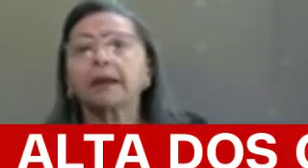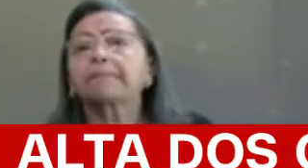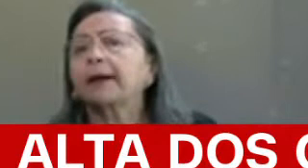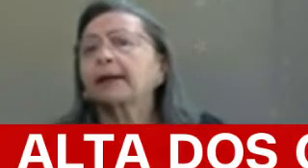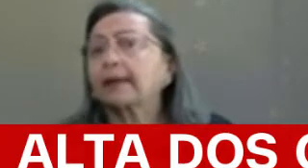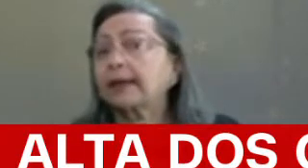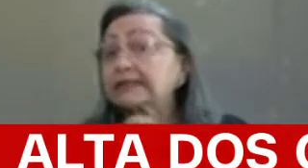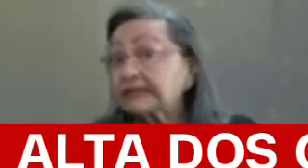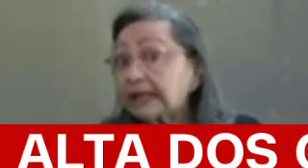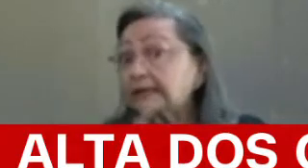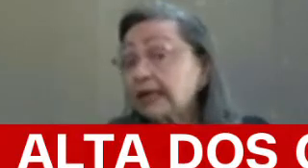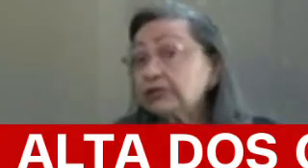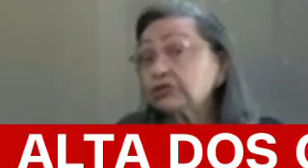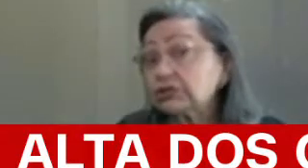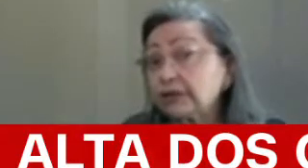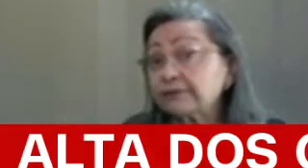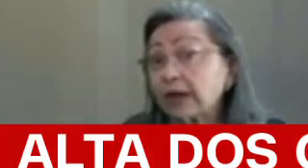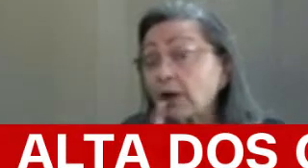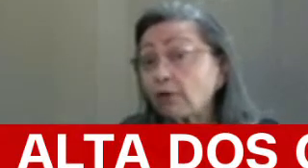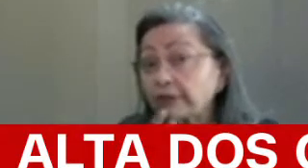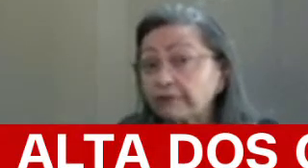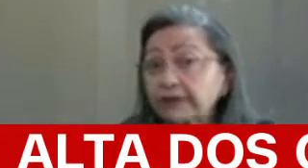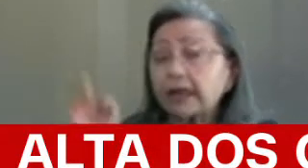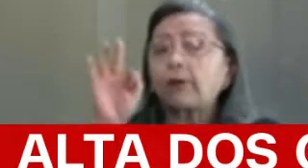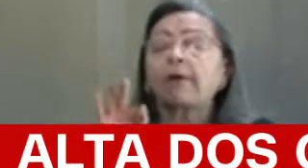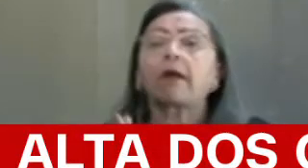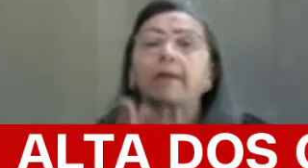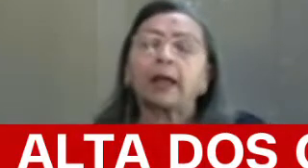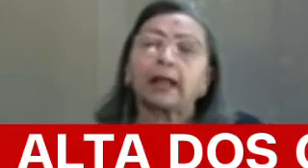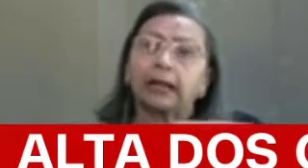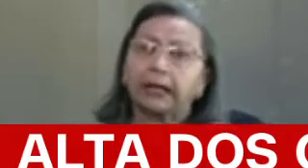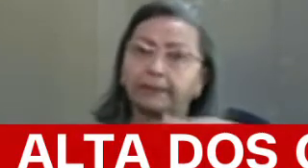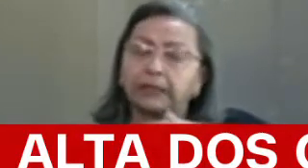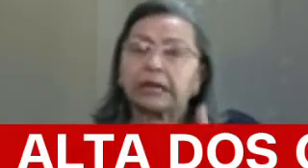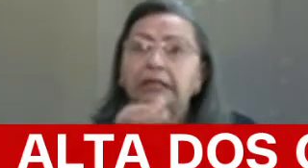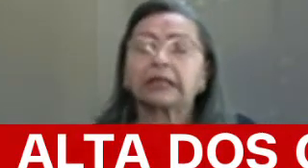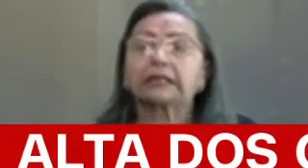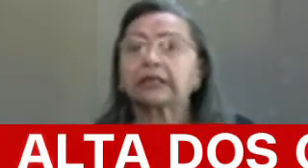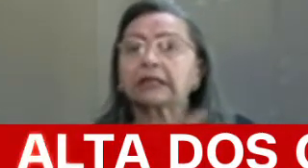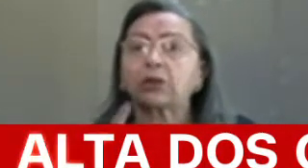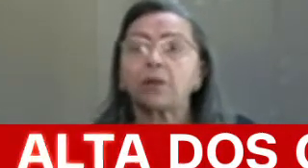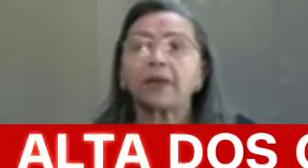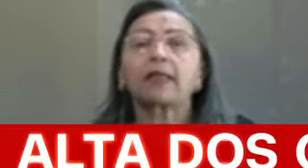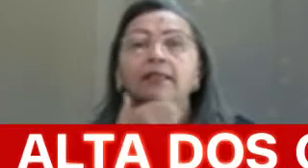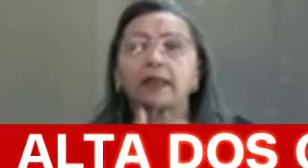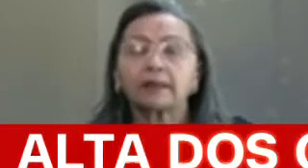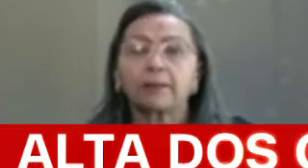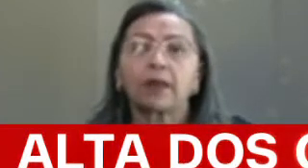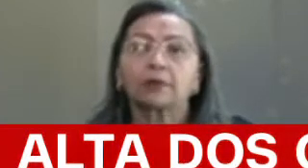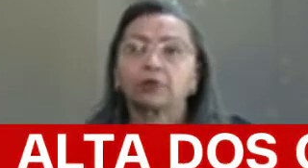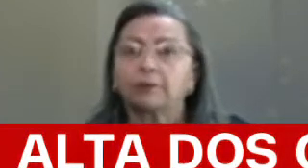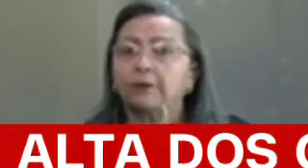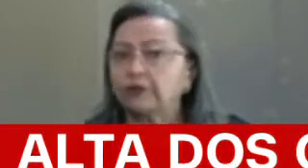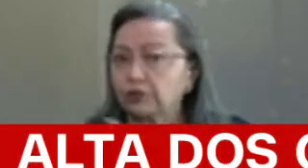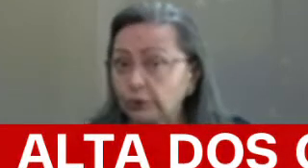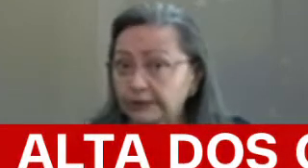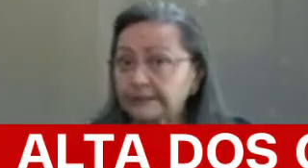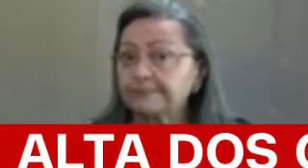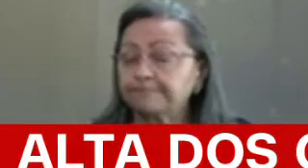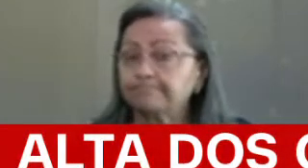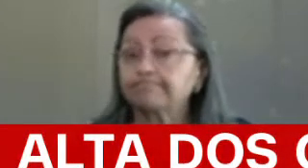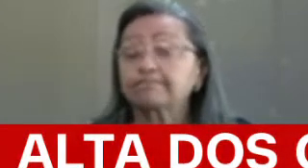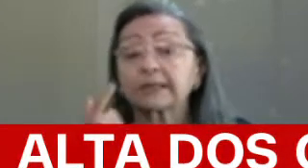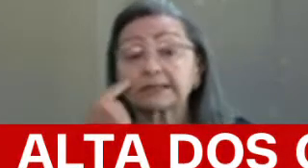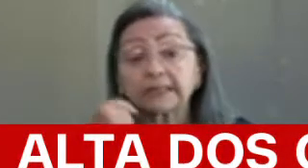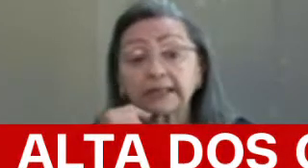as têm, a compensação estaria limitada às perdas até 31 de dezembro de 2022, que